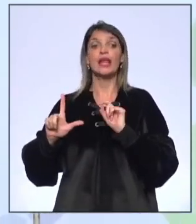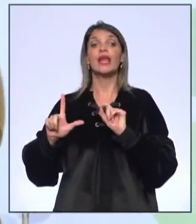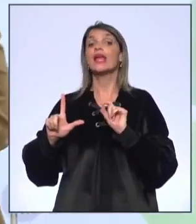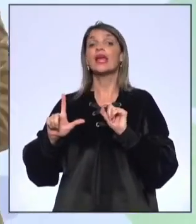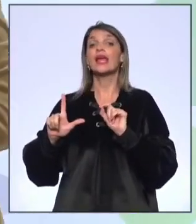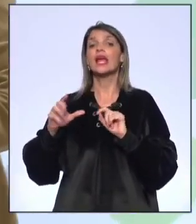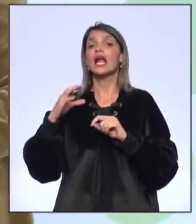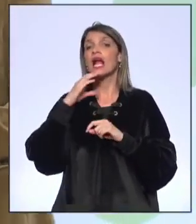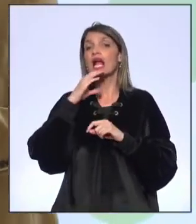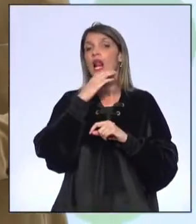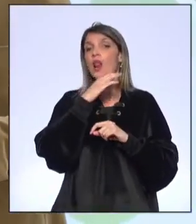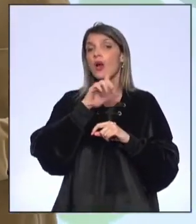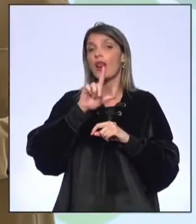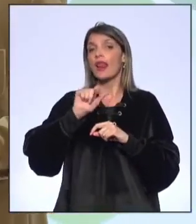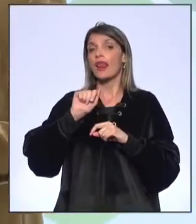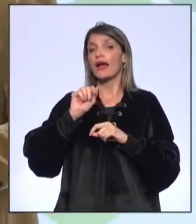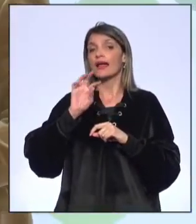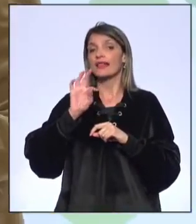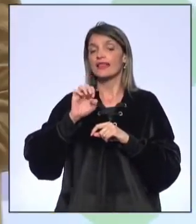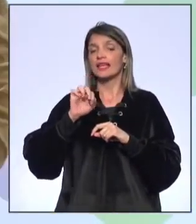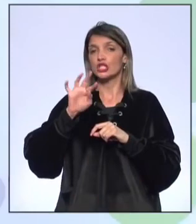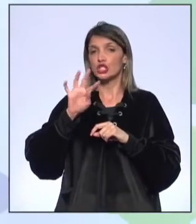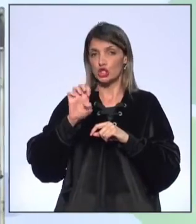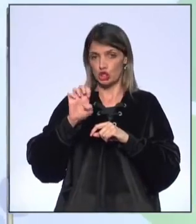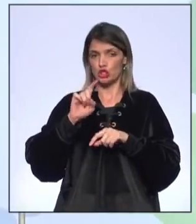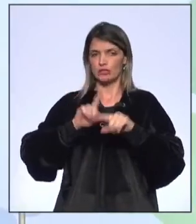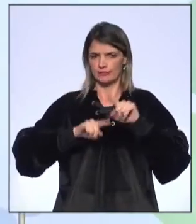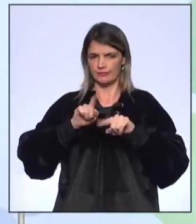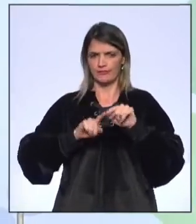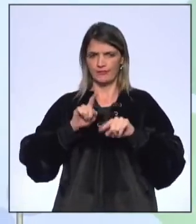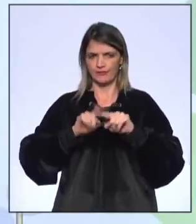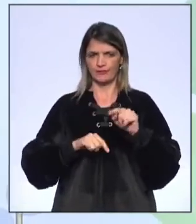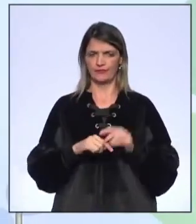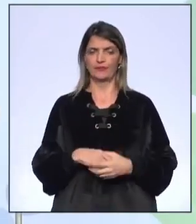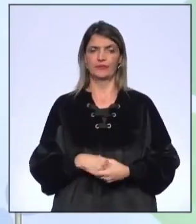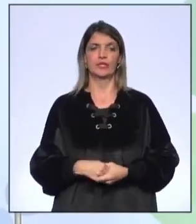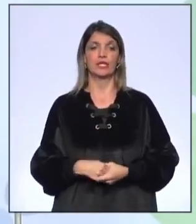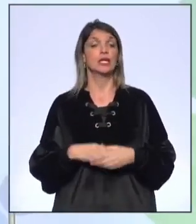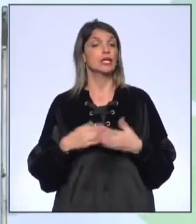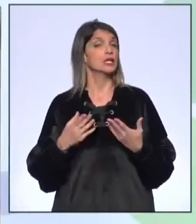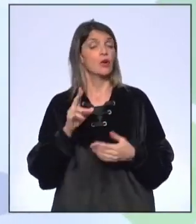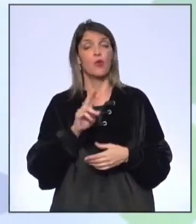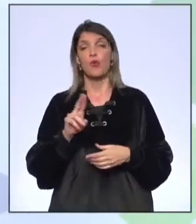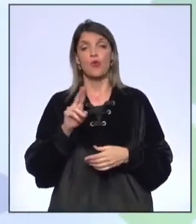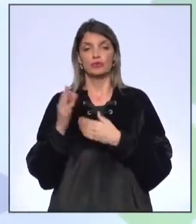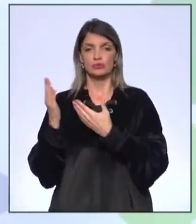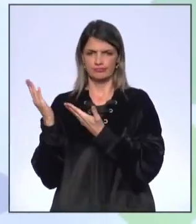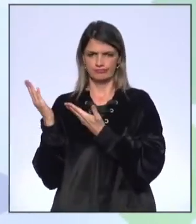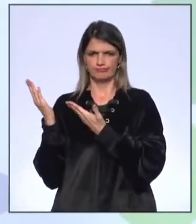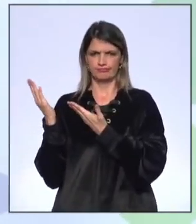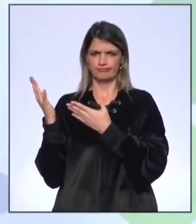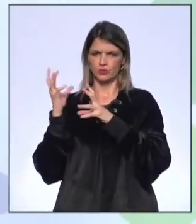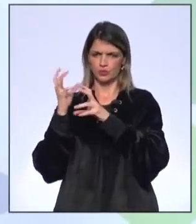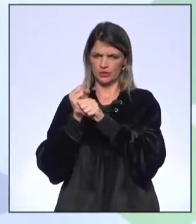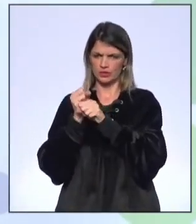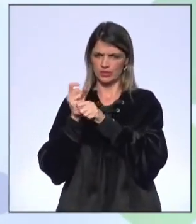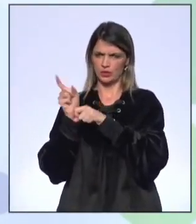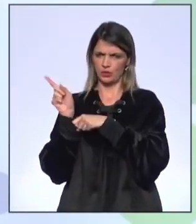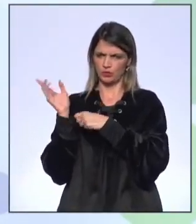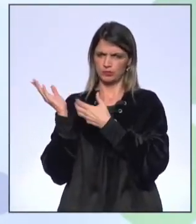calor, certo? O calor latente da substância, tá? A massa aqui em grama. Então, quando eu uso essa equação, pessoal? Quando eu vou usar a